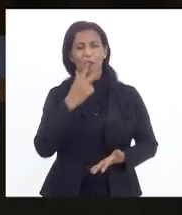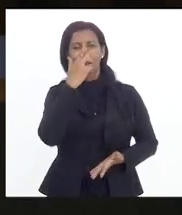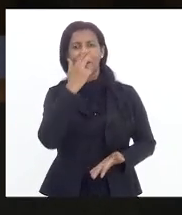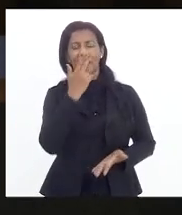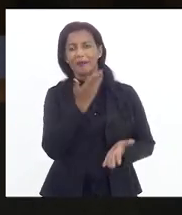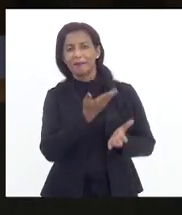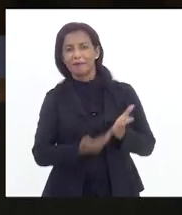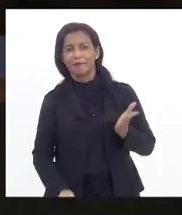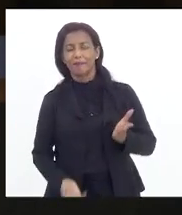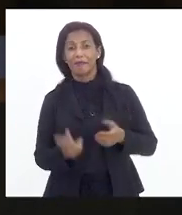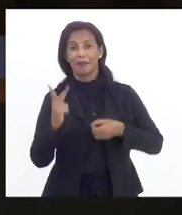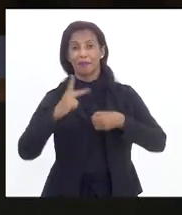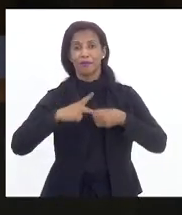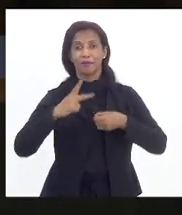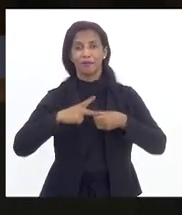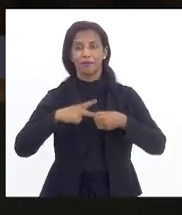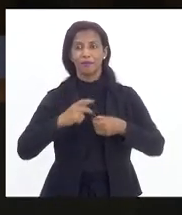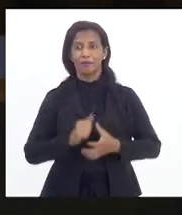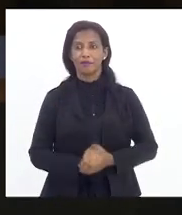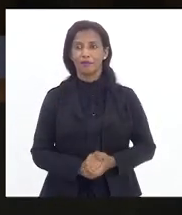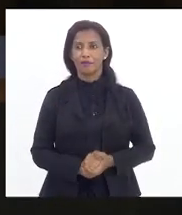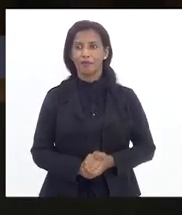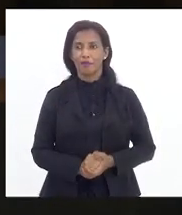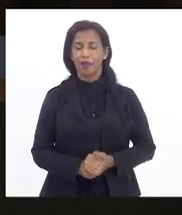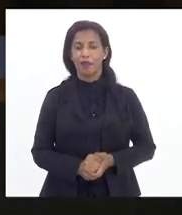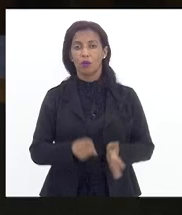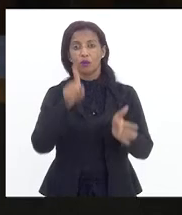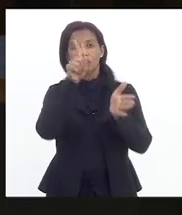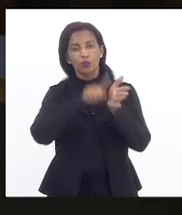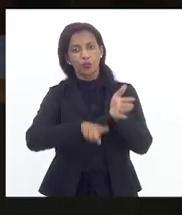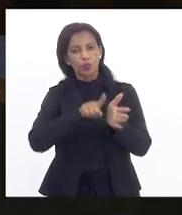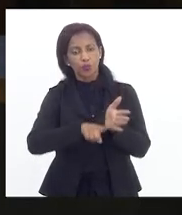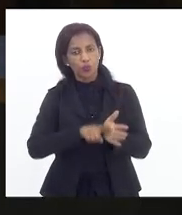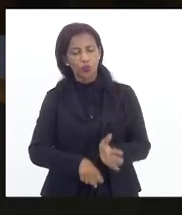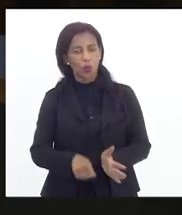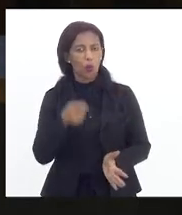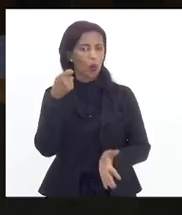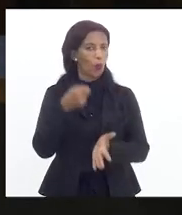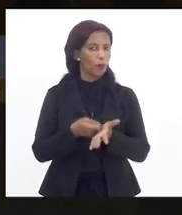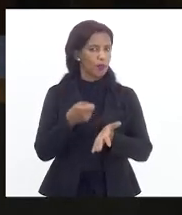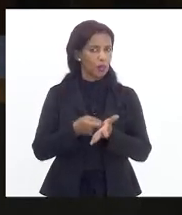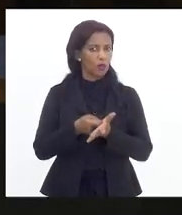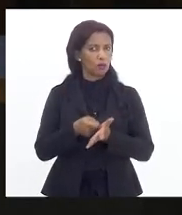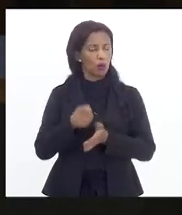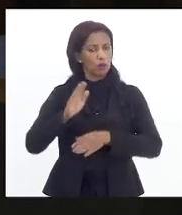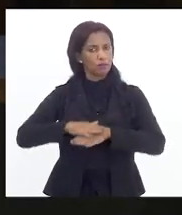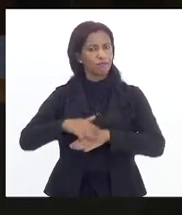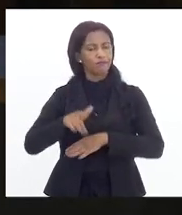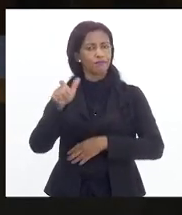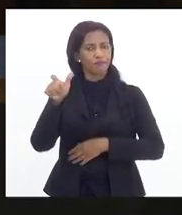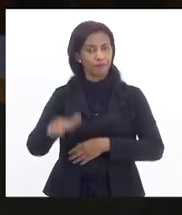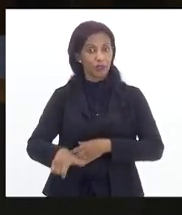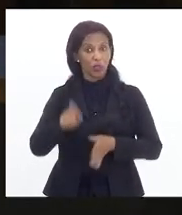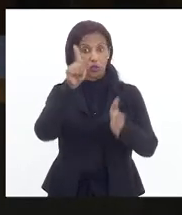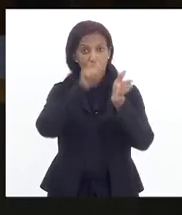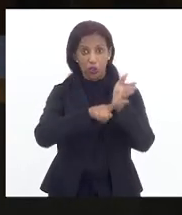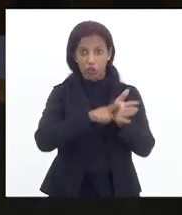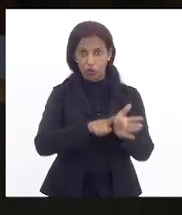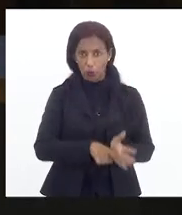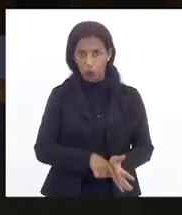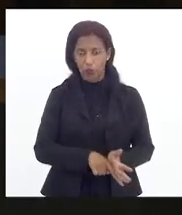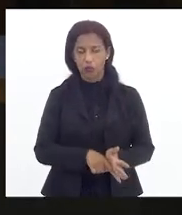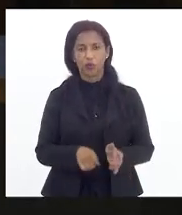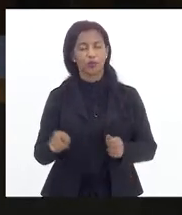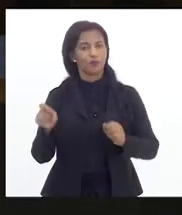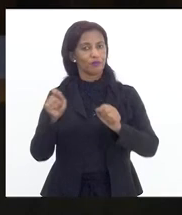pela Petrobras é a nos descontos obrigatórios que eles fazem desconto obrigatório nos descontos que